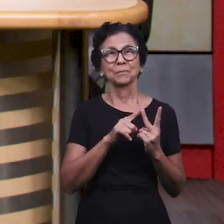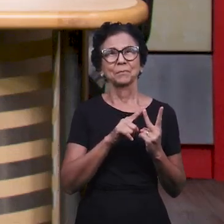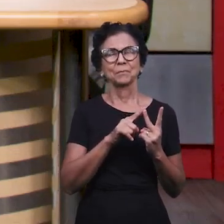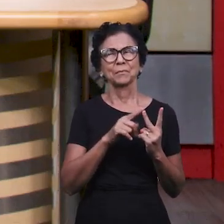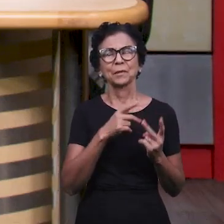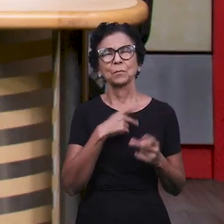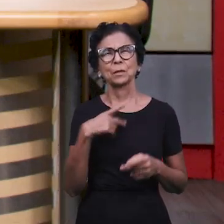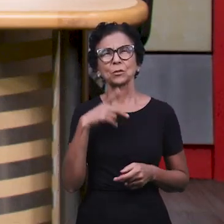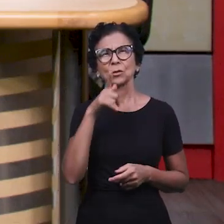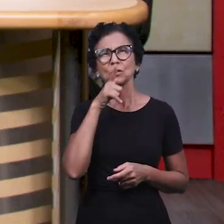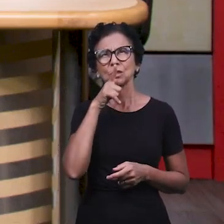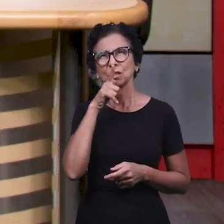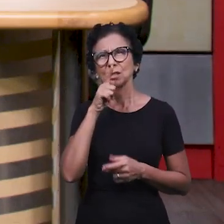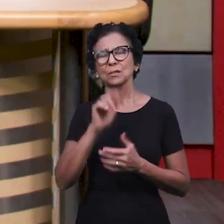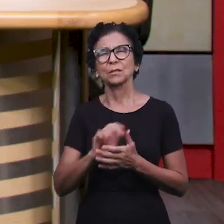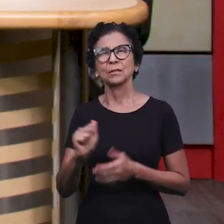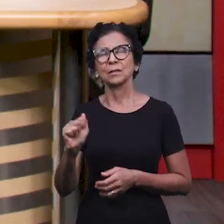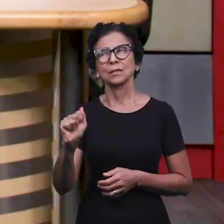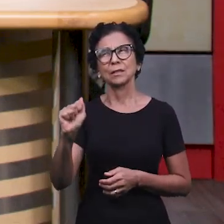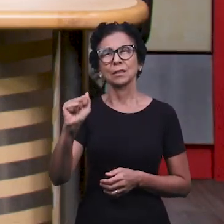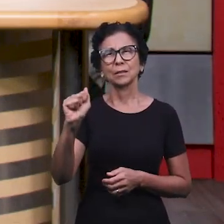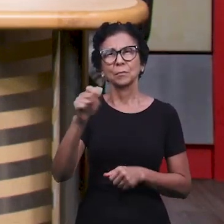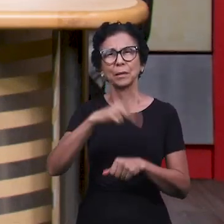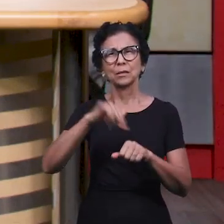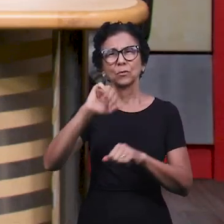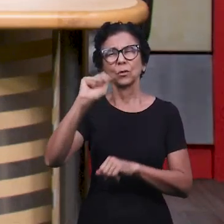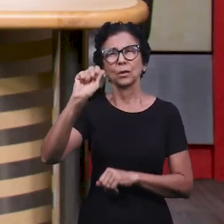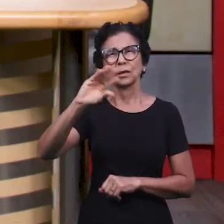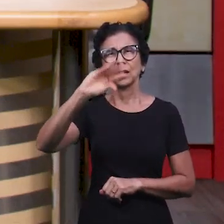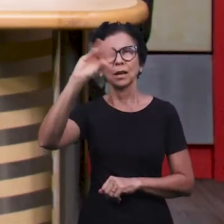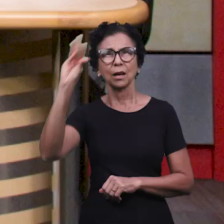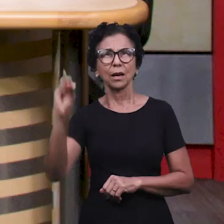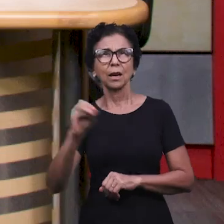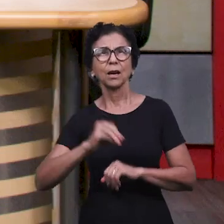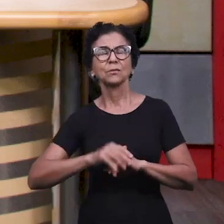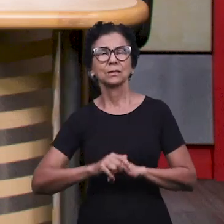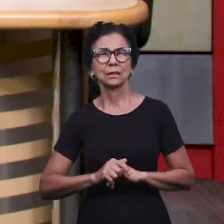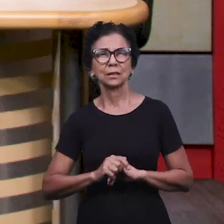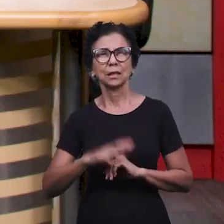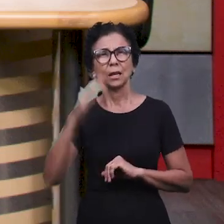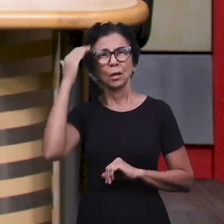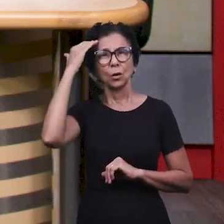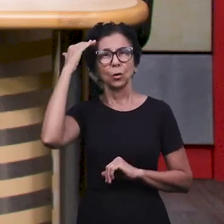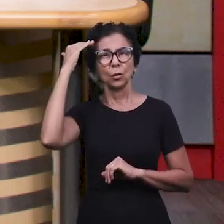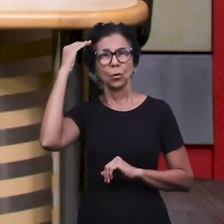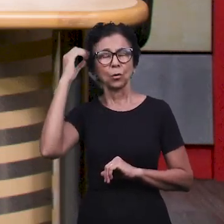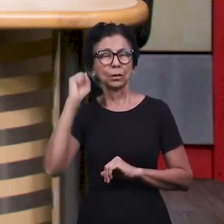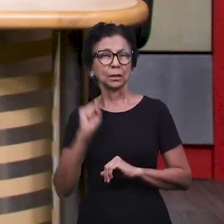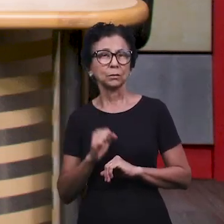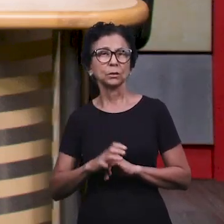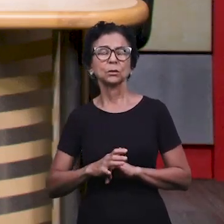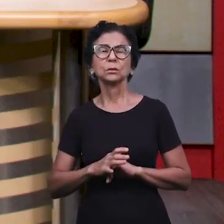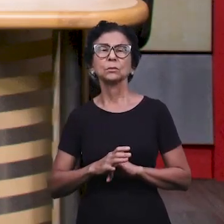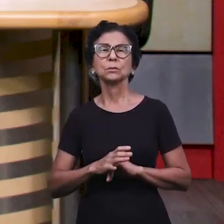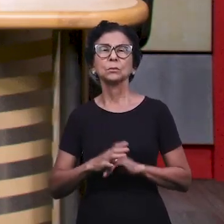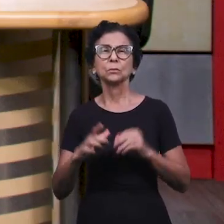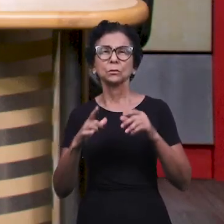você dá assistência da Ásia, pastor Gilson? Japão, Coreia do Sul e tal, aquela área. E o pastor Daniel Santana,